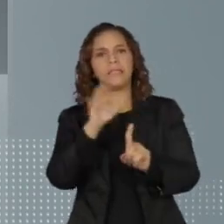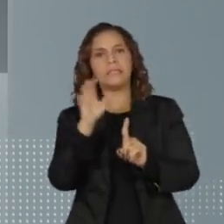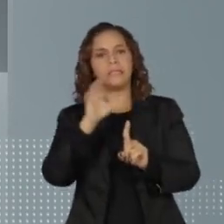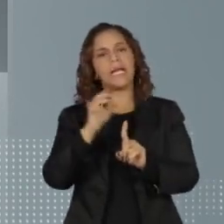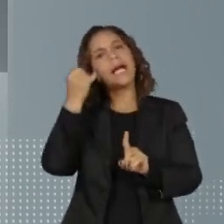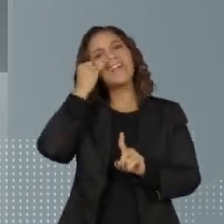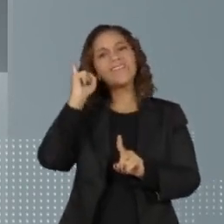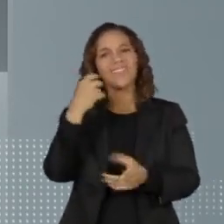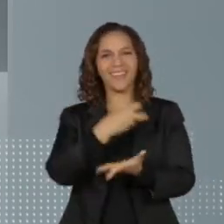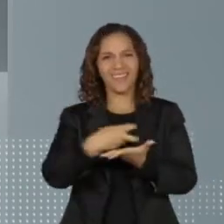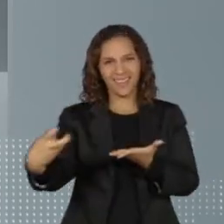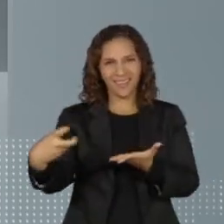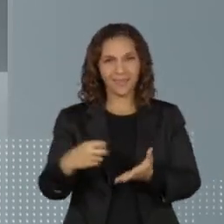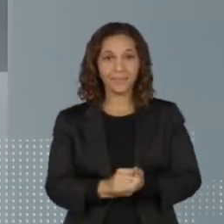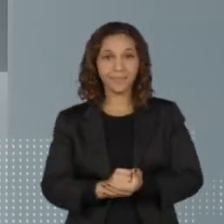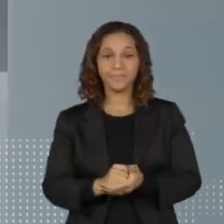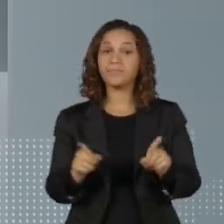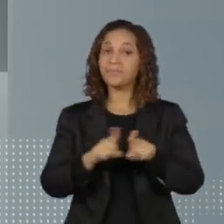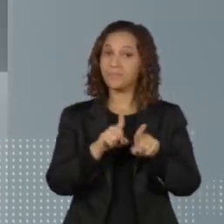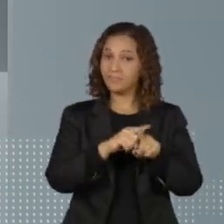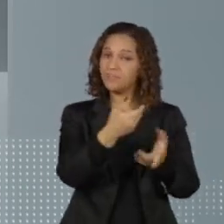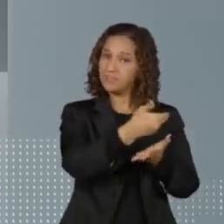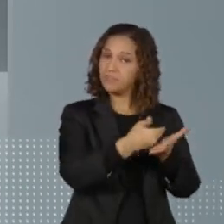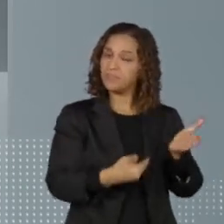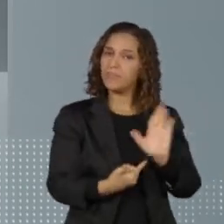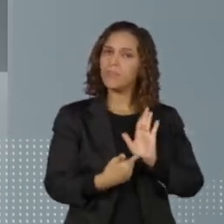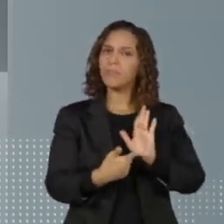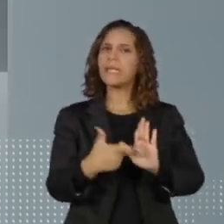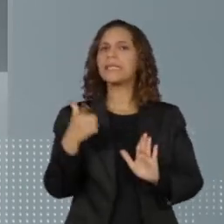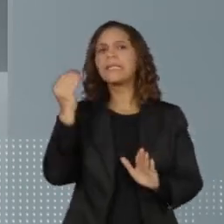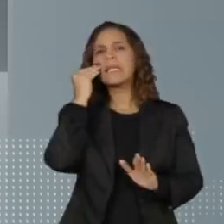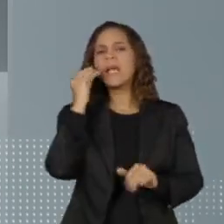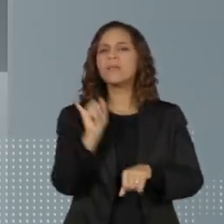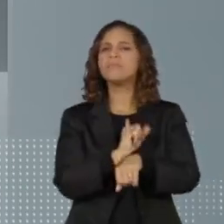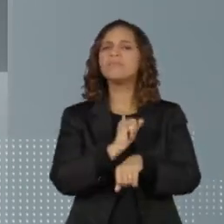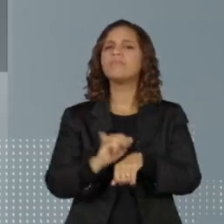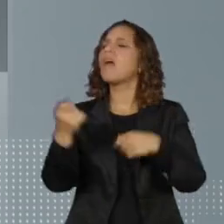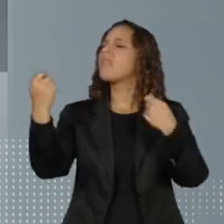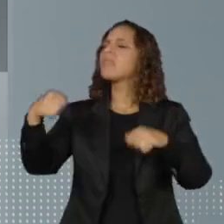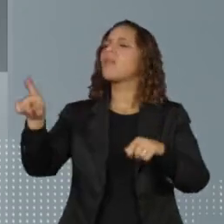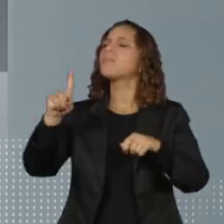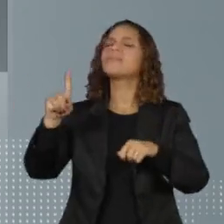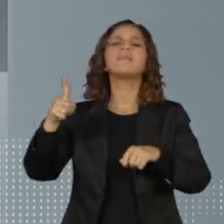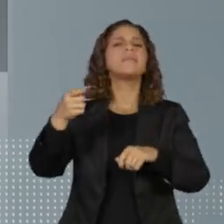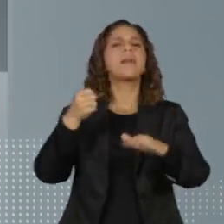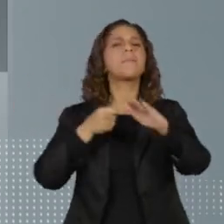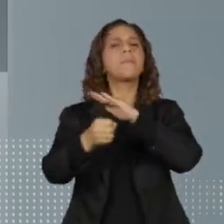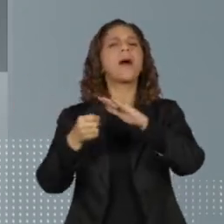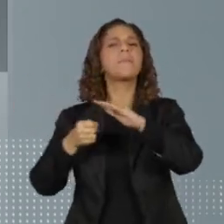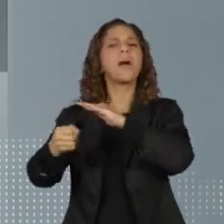o documento ainda afirma que com isso o bolsonaro buscou garantir a impunidade para cometer novos e mais graves crimes